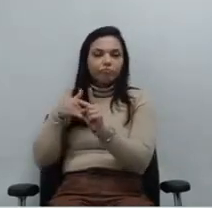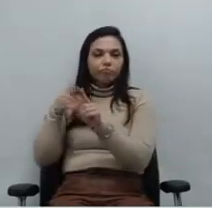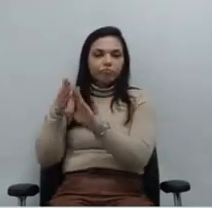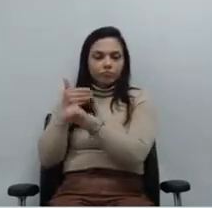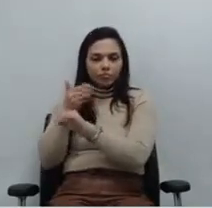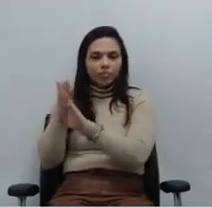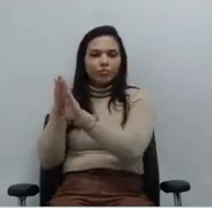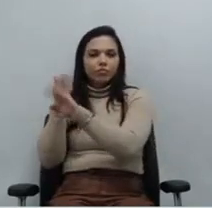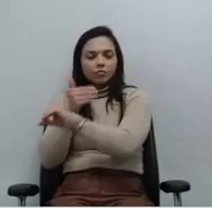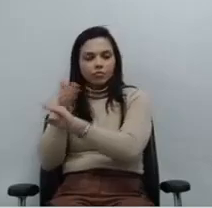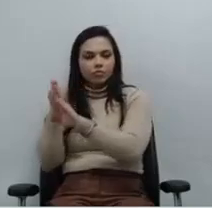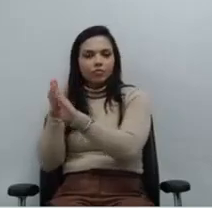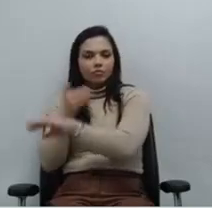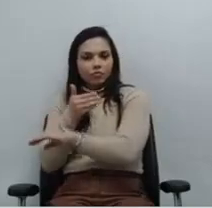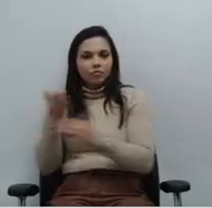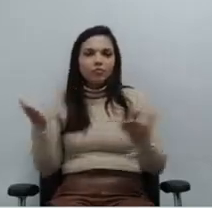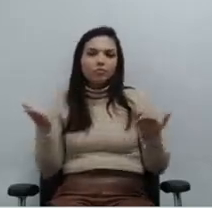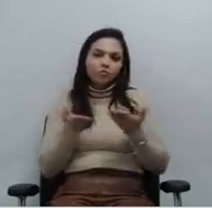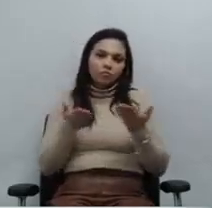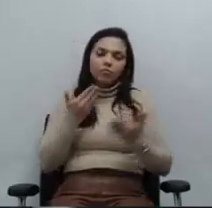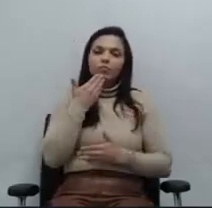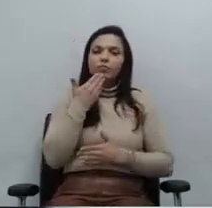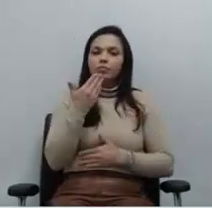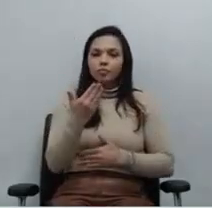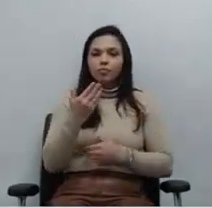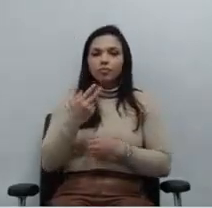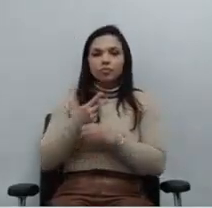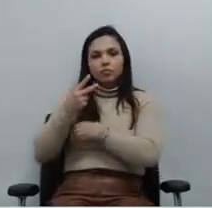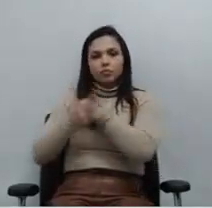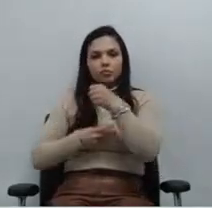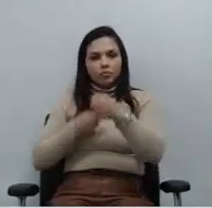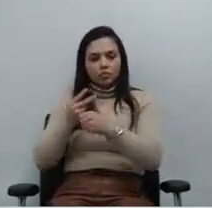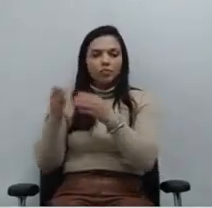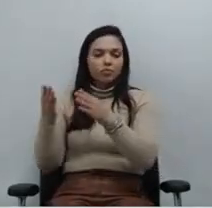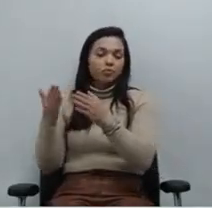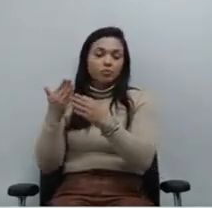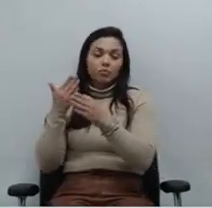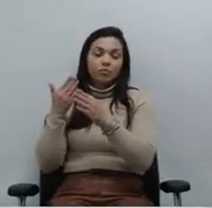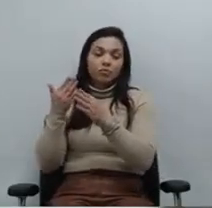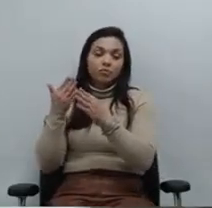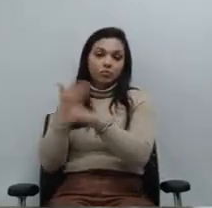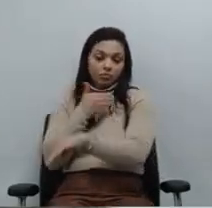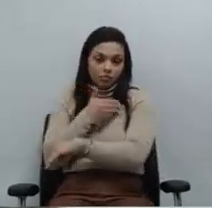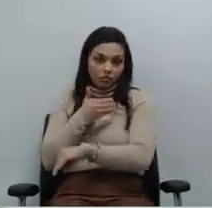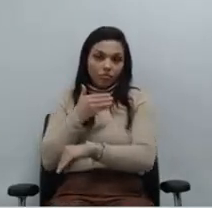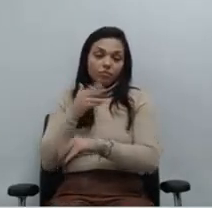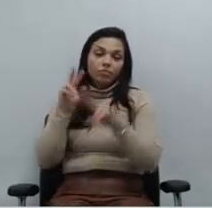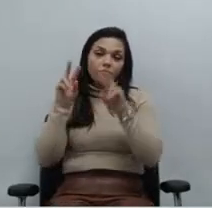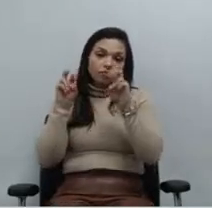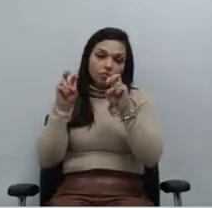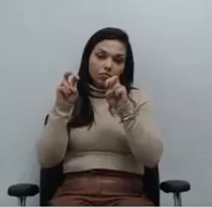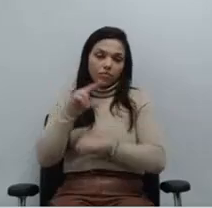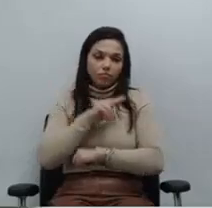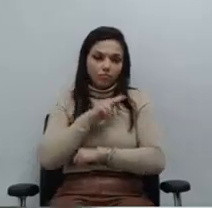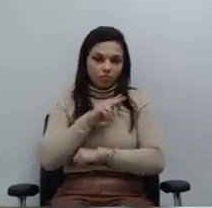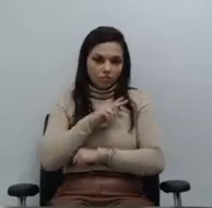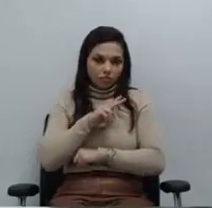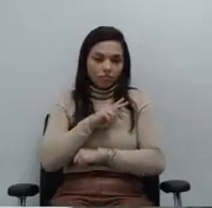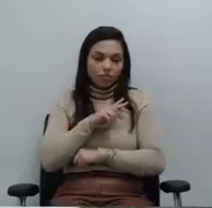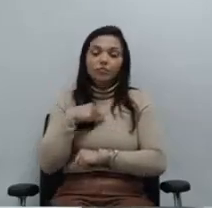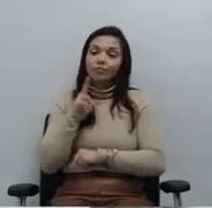e agora ela formulou um pedido de afastamento para tratar de interesses particulares. Eu, particularmente, inicialmente, era bem